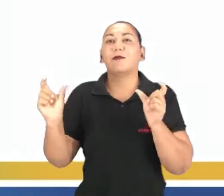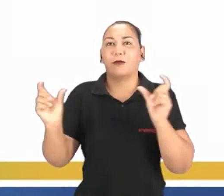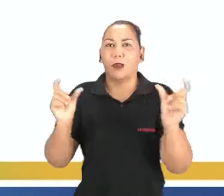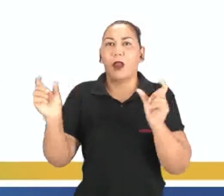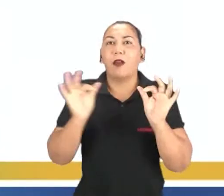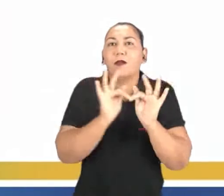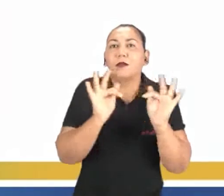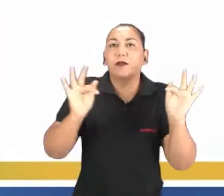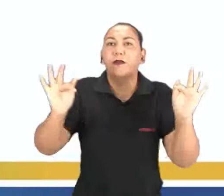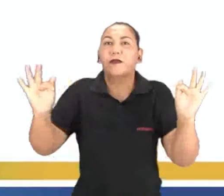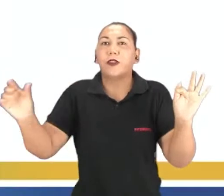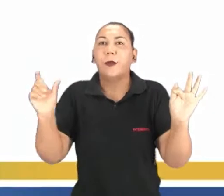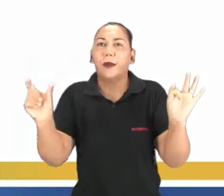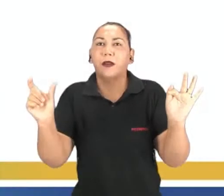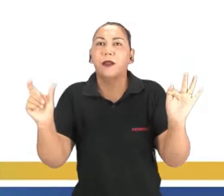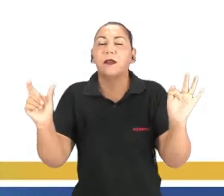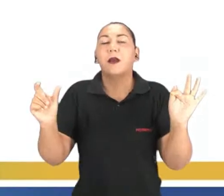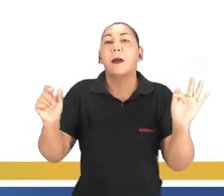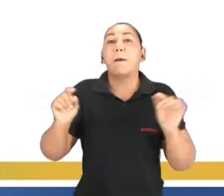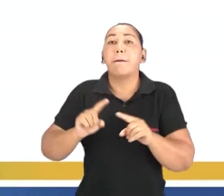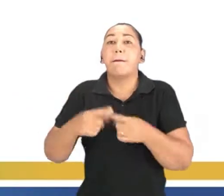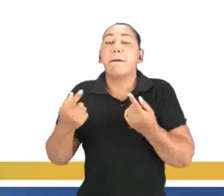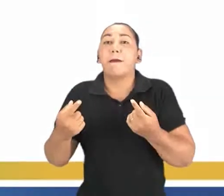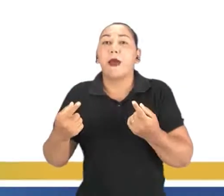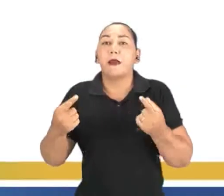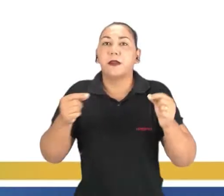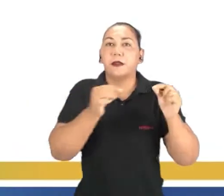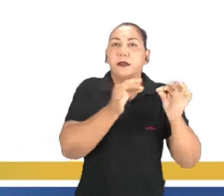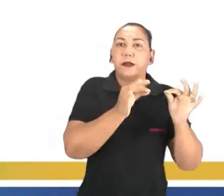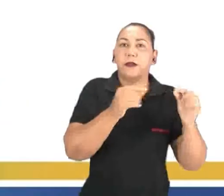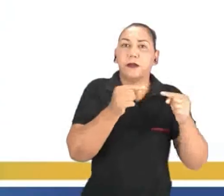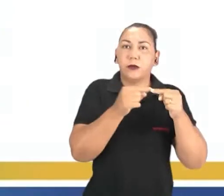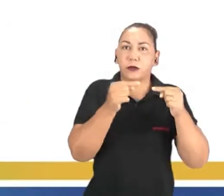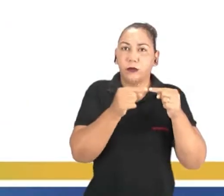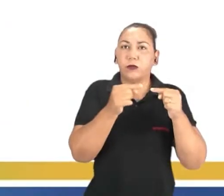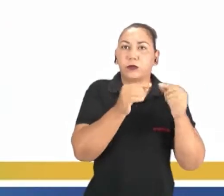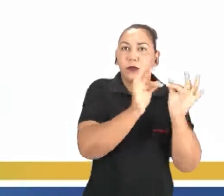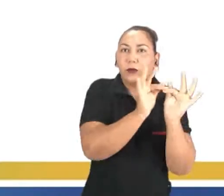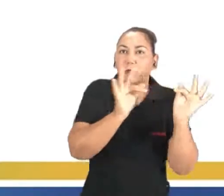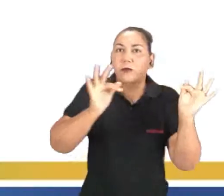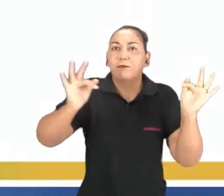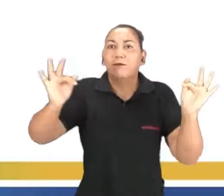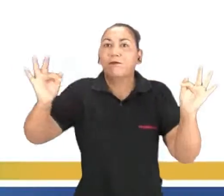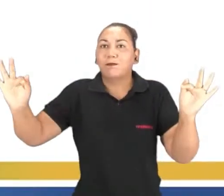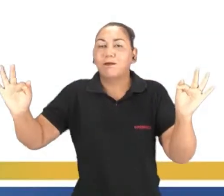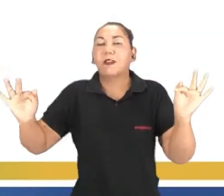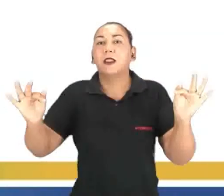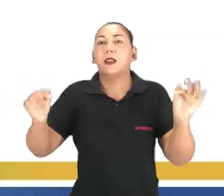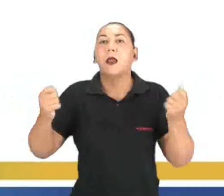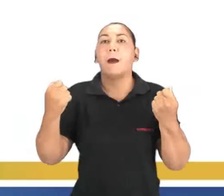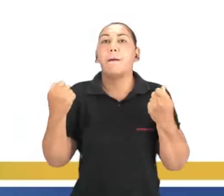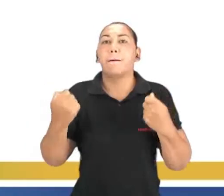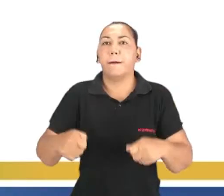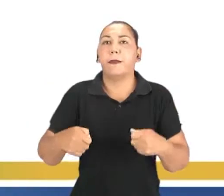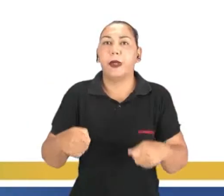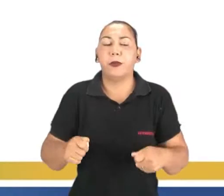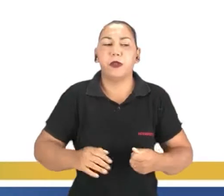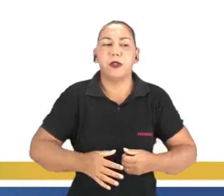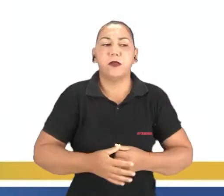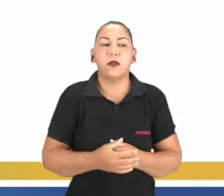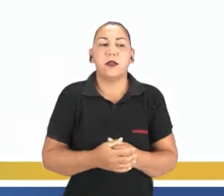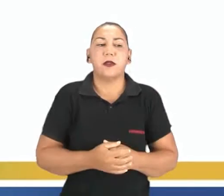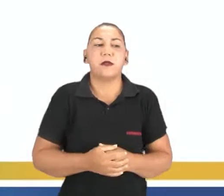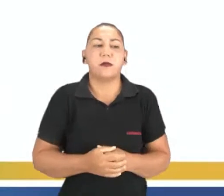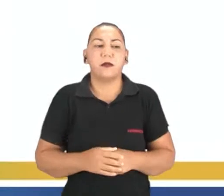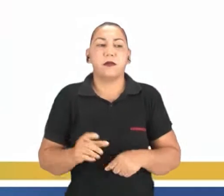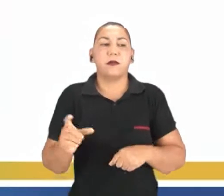utilizadas para determinar a lógica, relacionar ideias ou sentenças nas frases. Elas podem ser preposições, advérbios